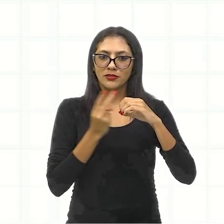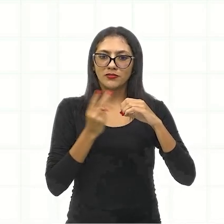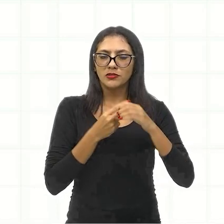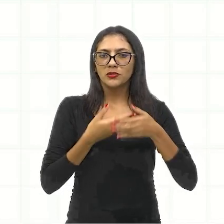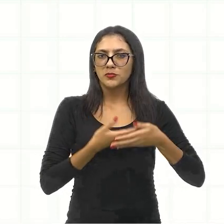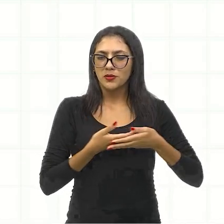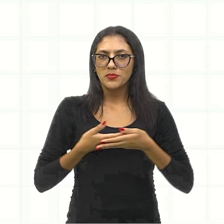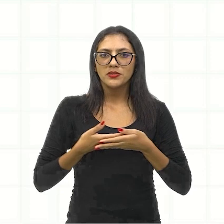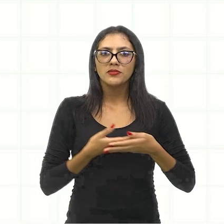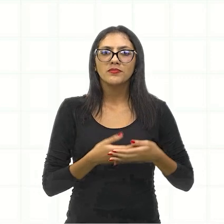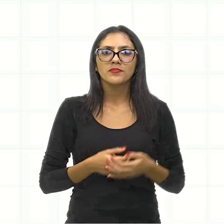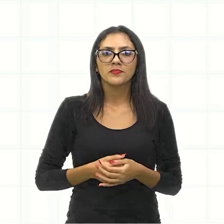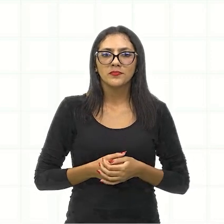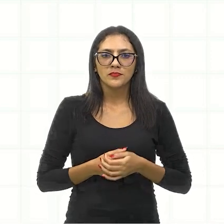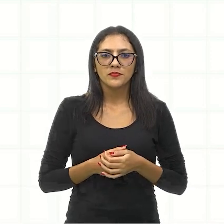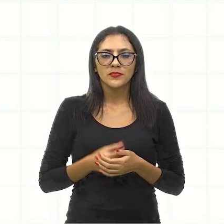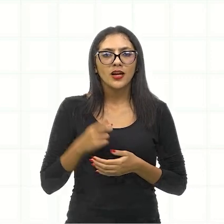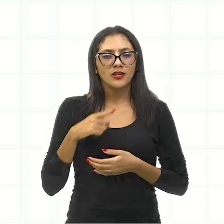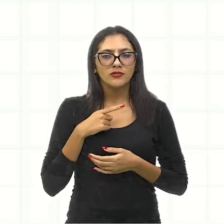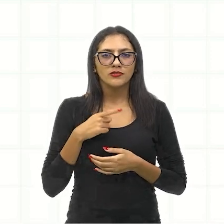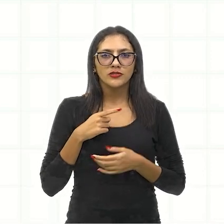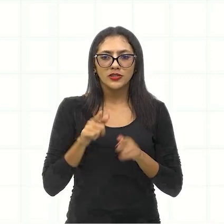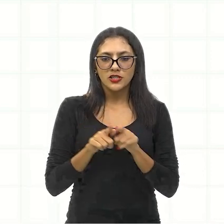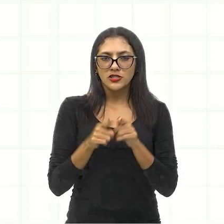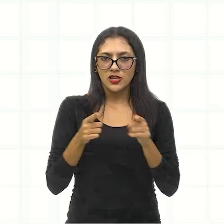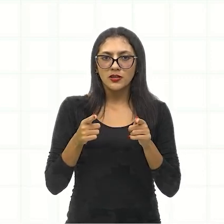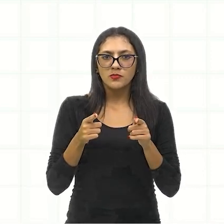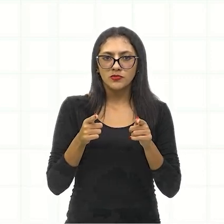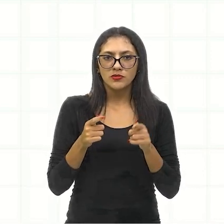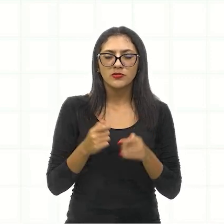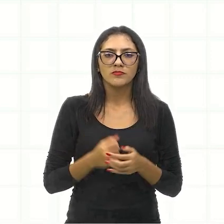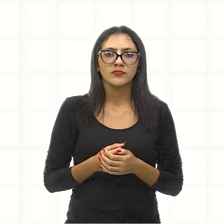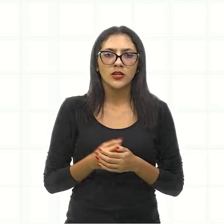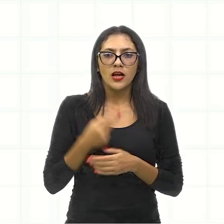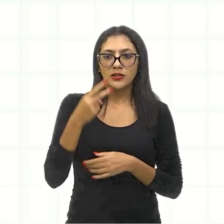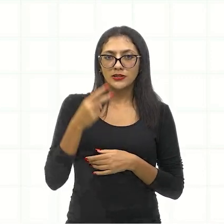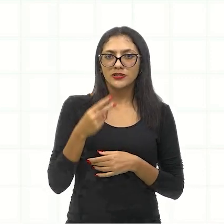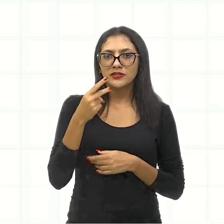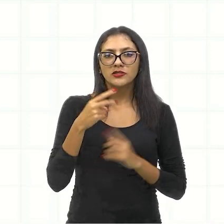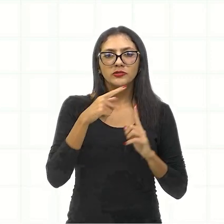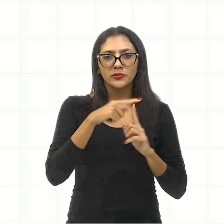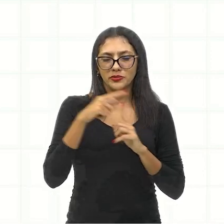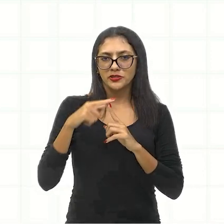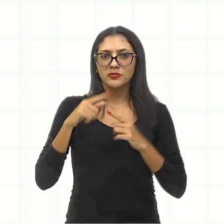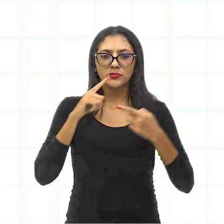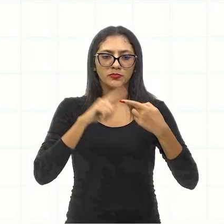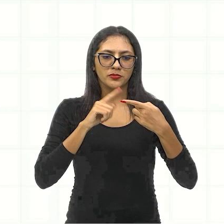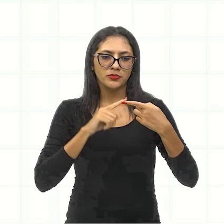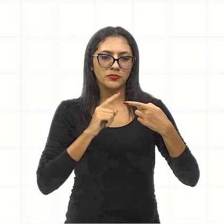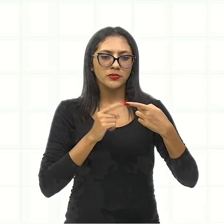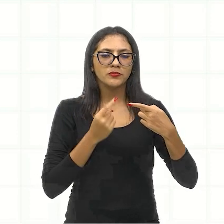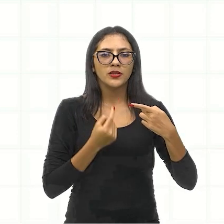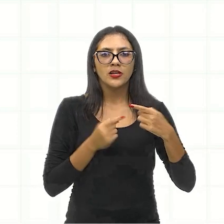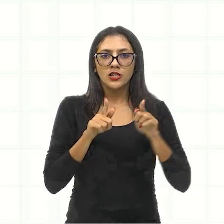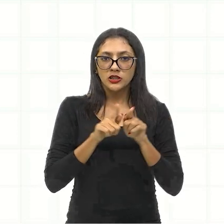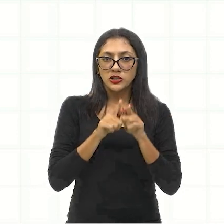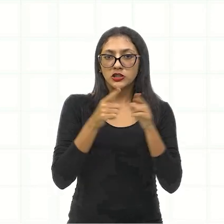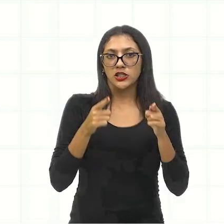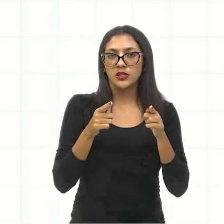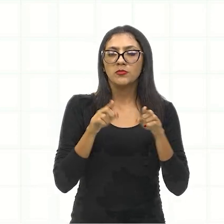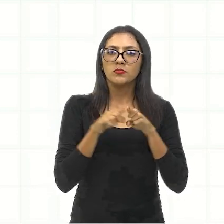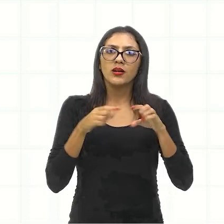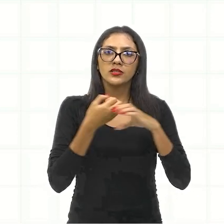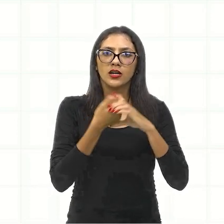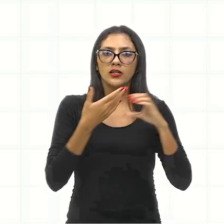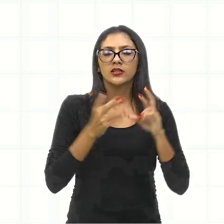ali como se formam os gêmeos, né? Podendo ser gêmeos aí fraternos, como a gente viu aí na primeira parte da nossa imagem,